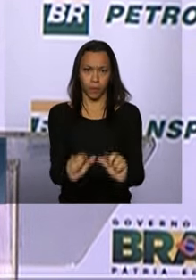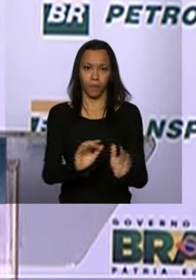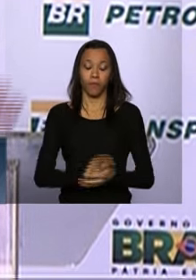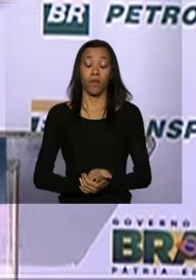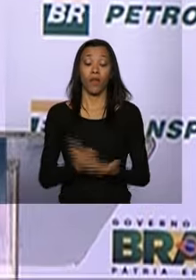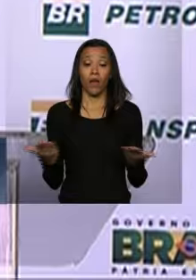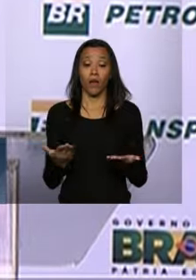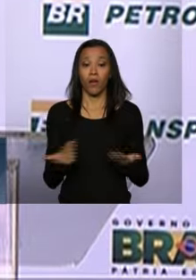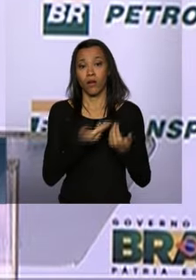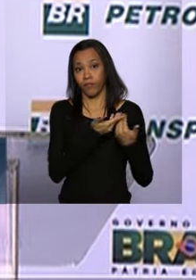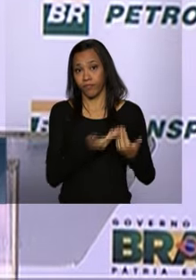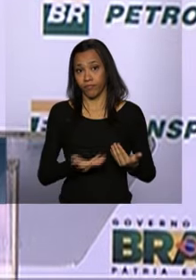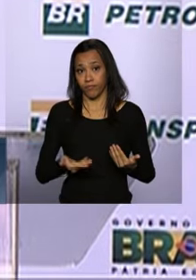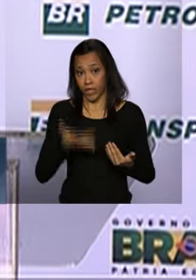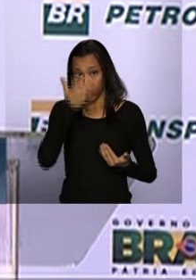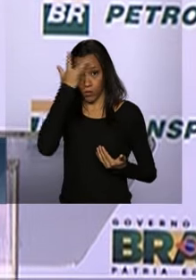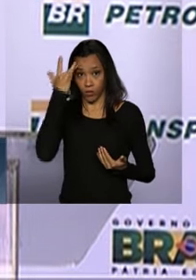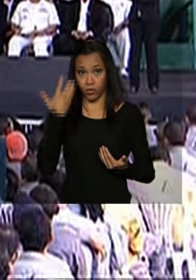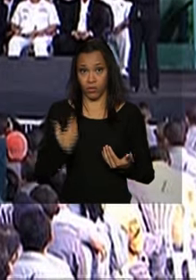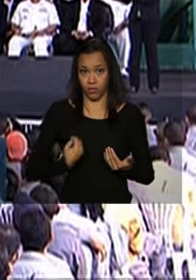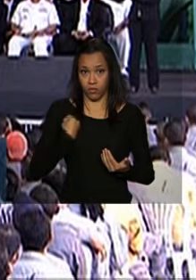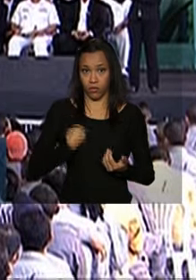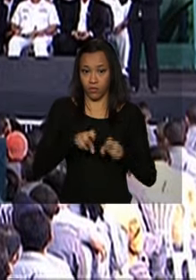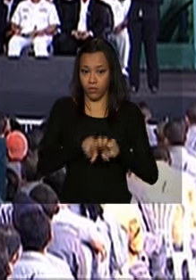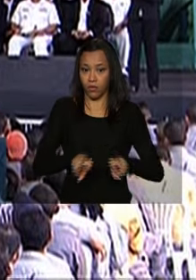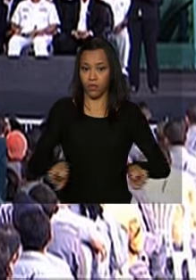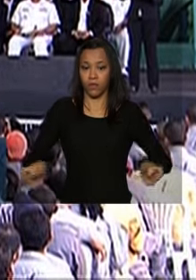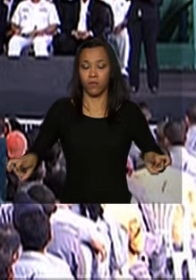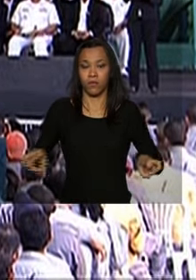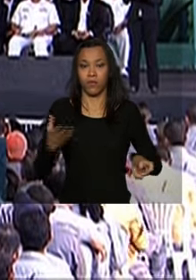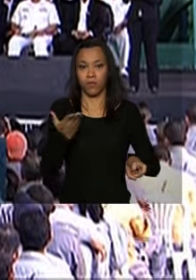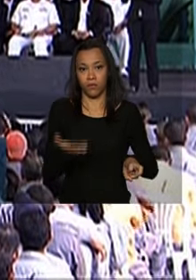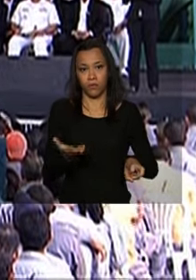mesa e do palanque aqui do palco, através da